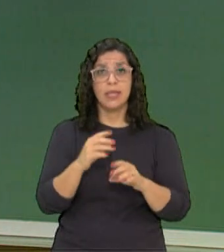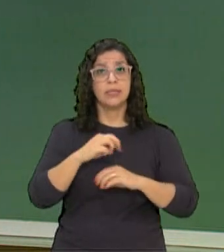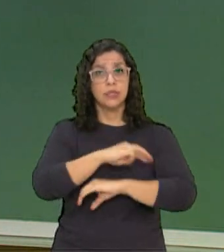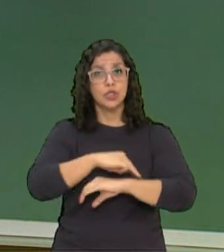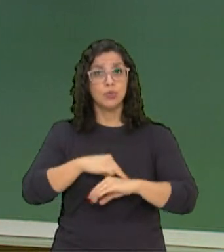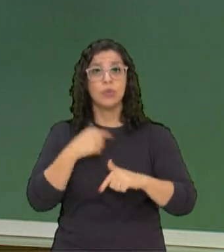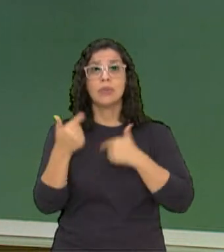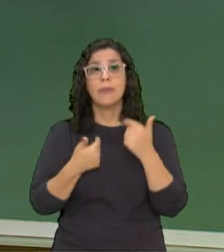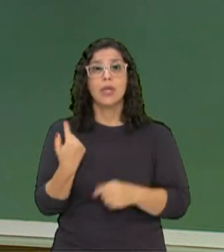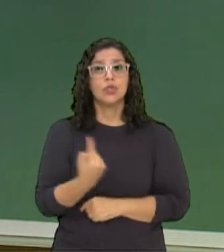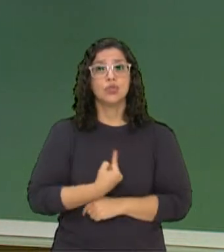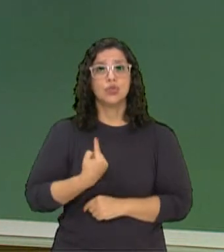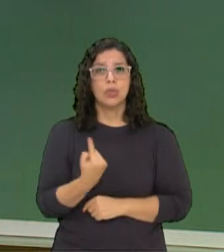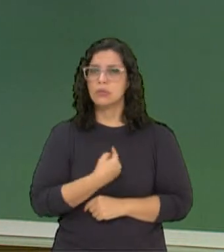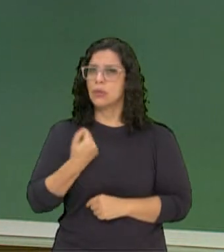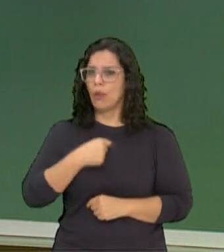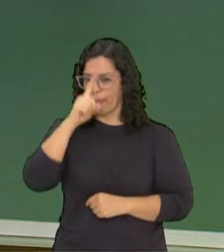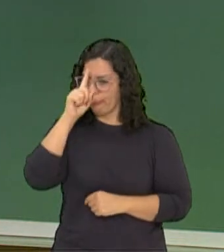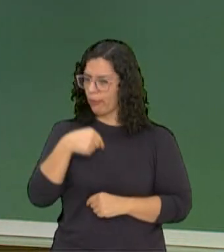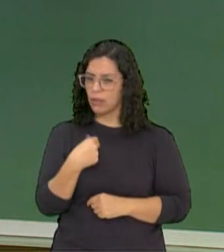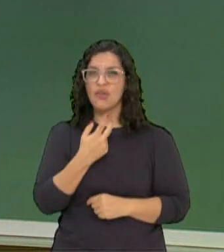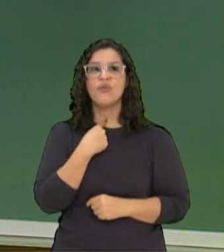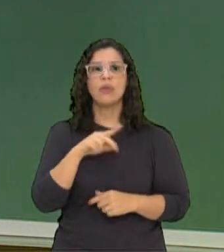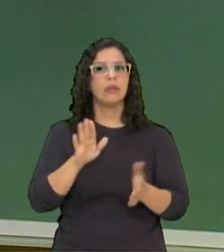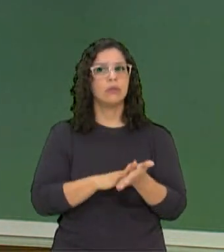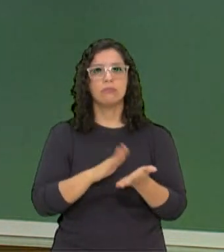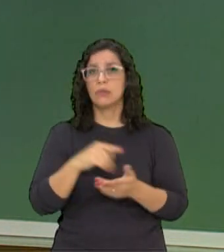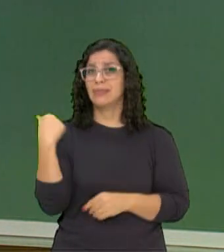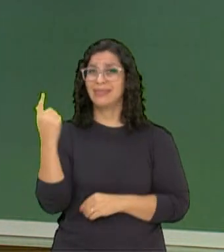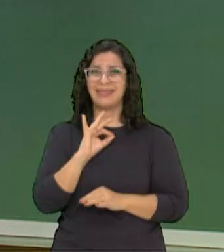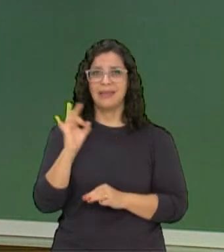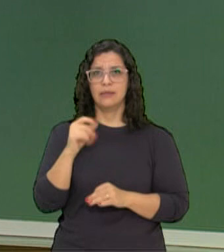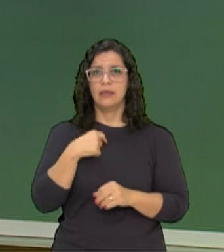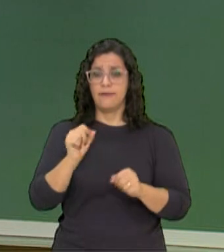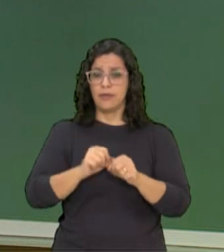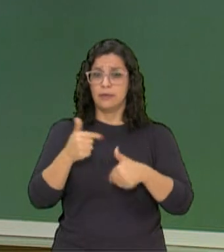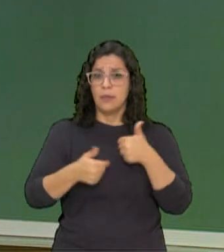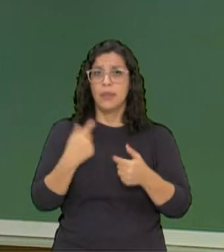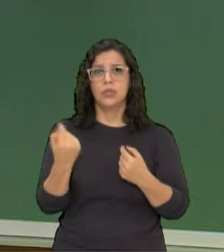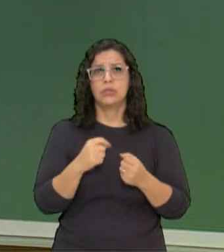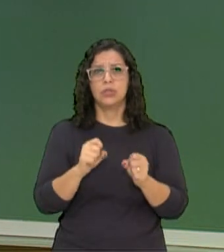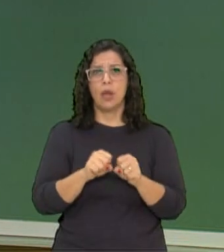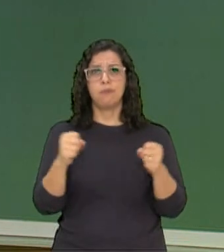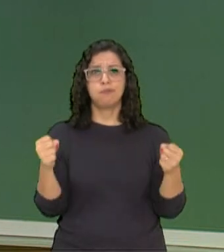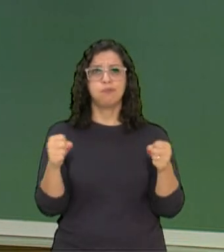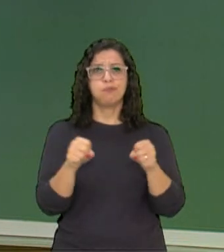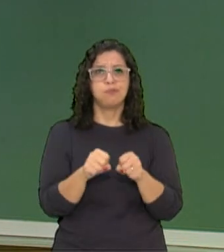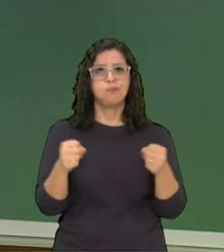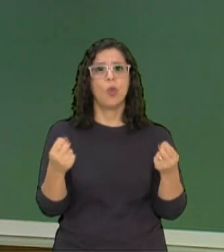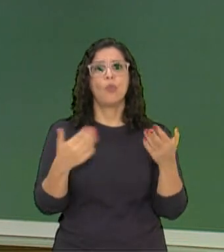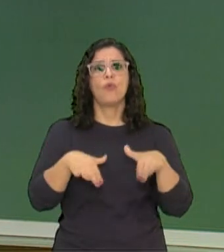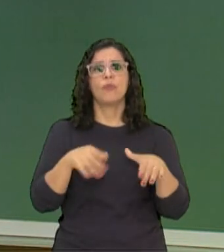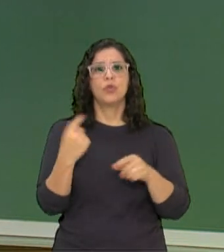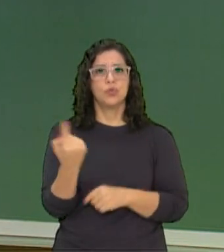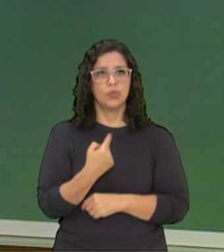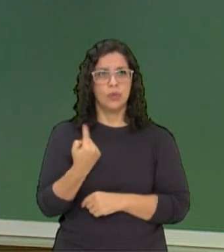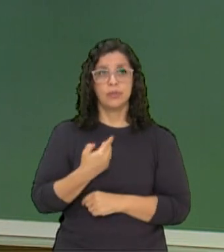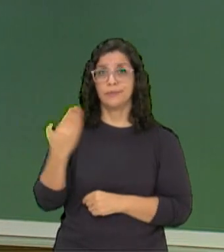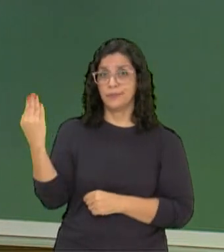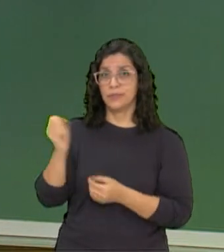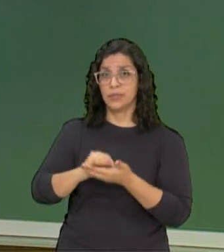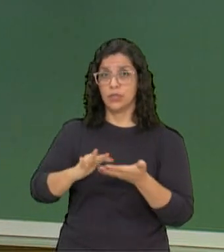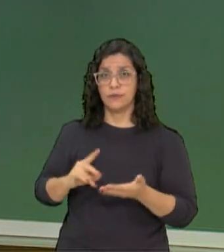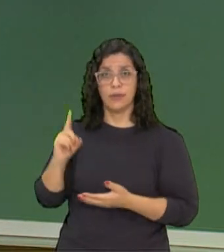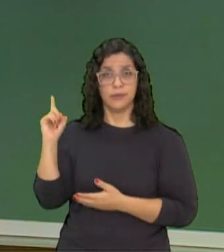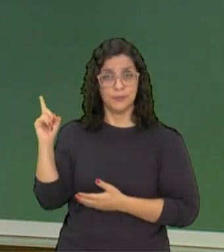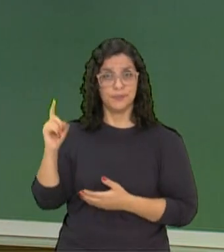músculo é involuntária, ou seja, não depende da vontade da pessoa. Ele vai contrair independente da nossa vontade. Vamos